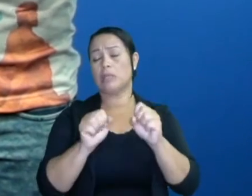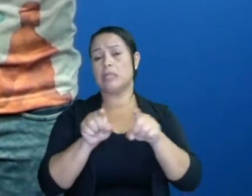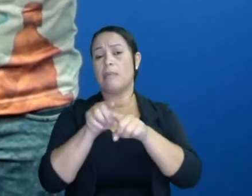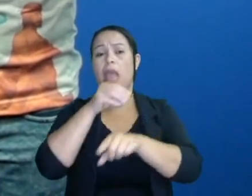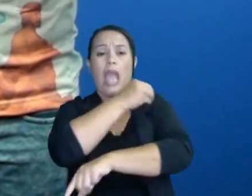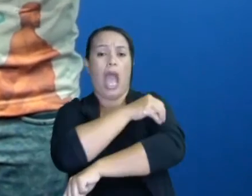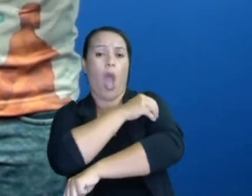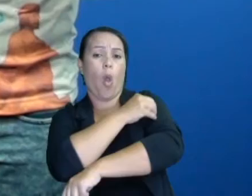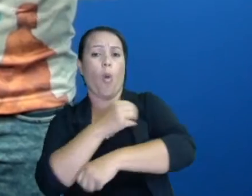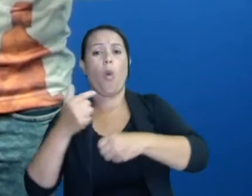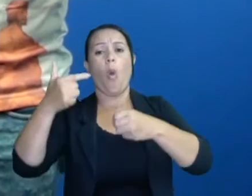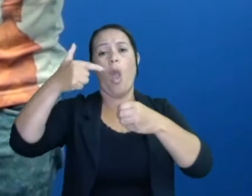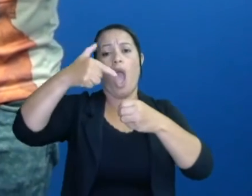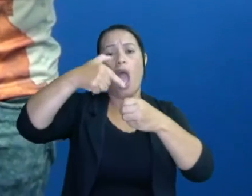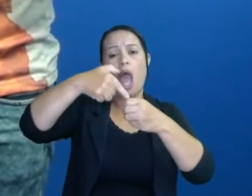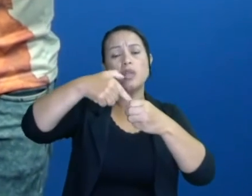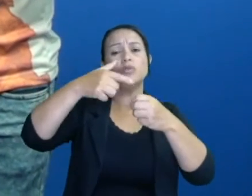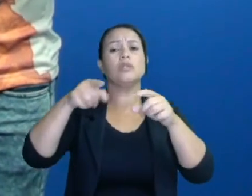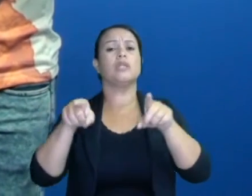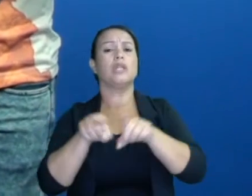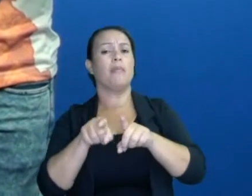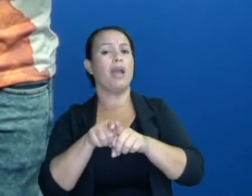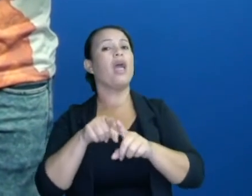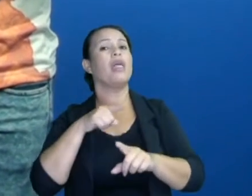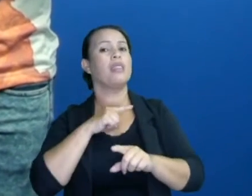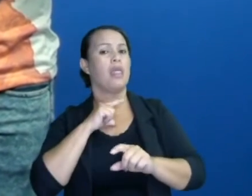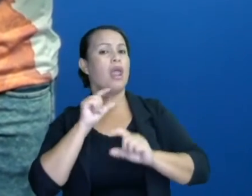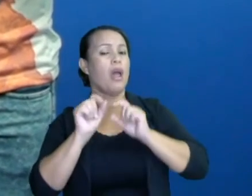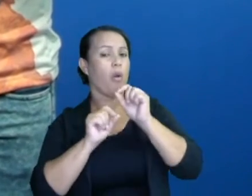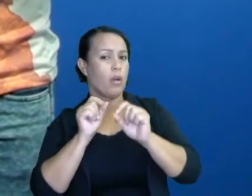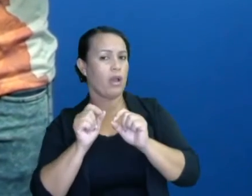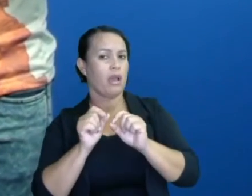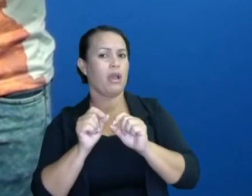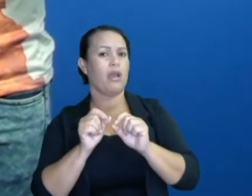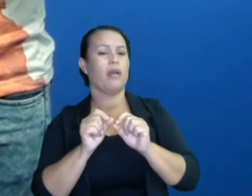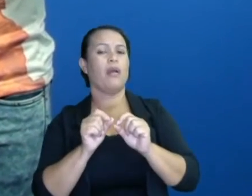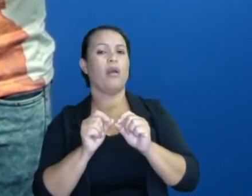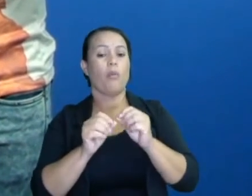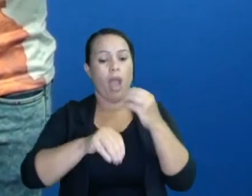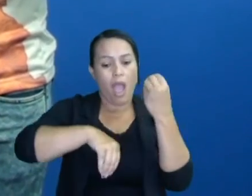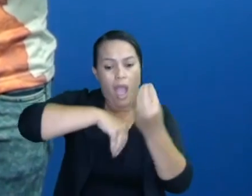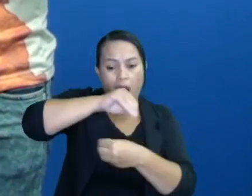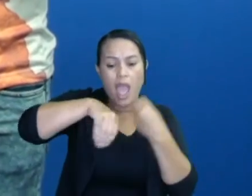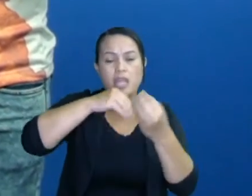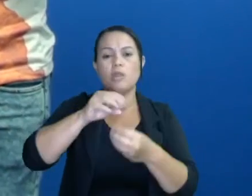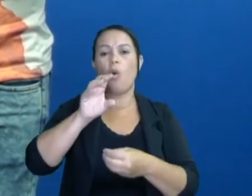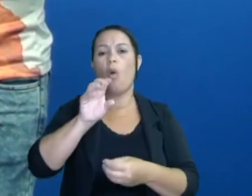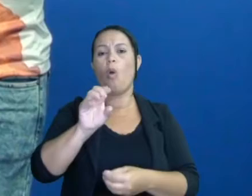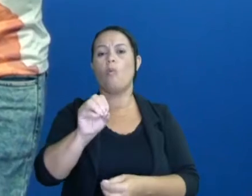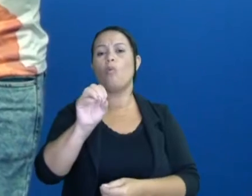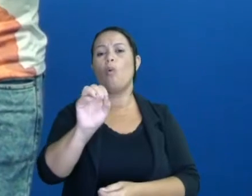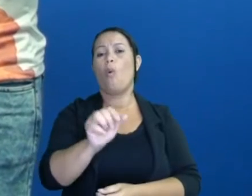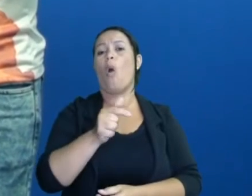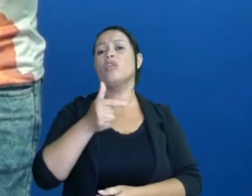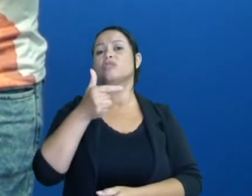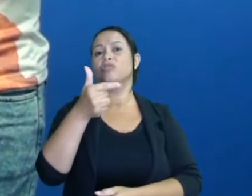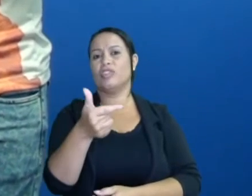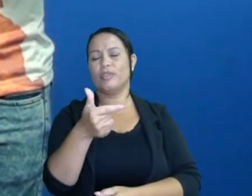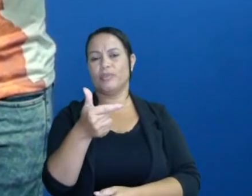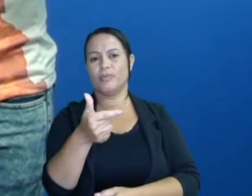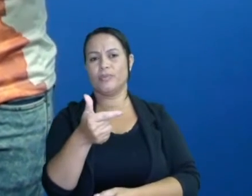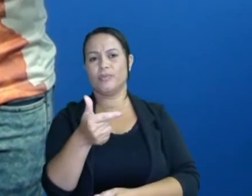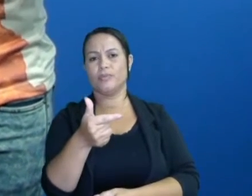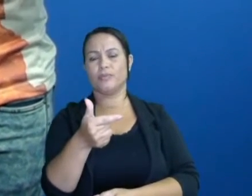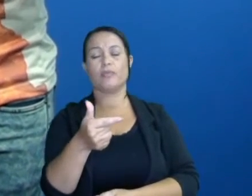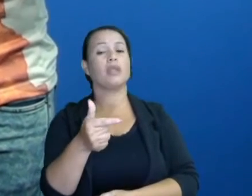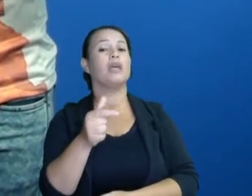álcool, gasolina, e haverá também nessa reação o oxigênio, como o comburente. Então,